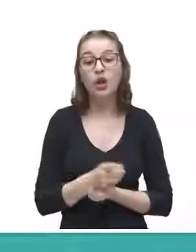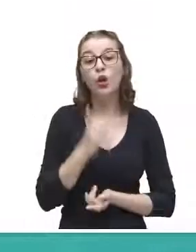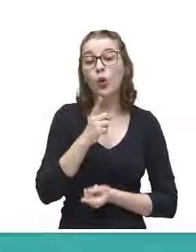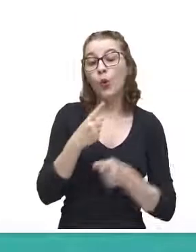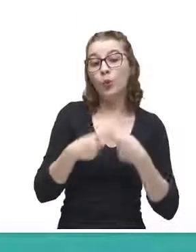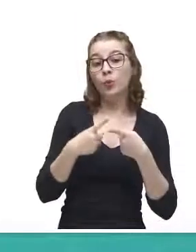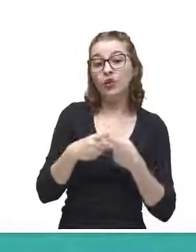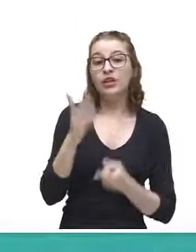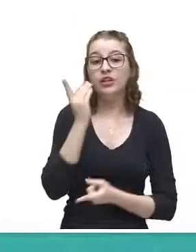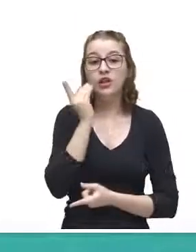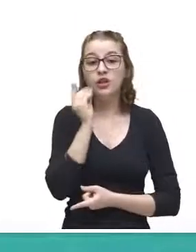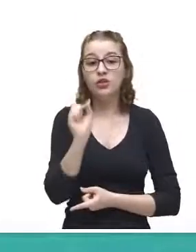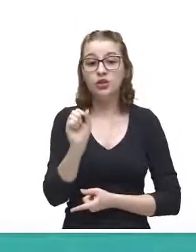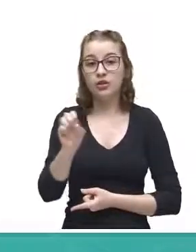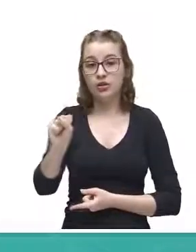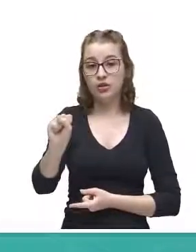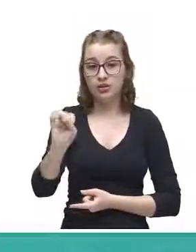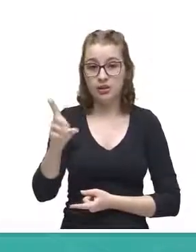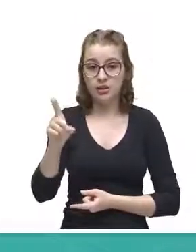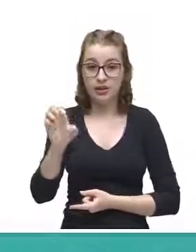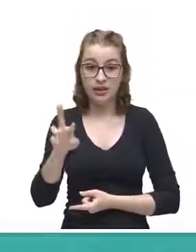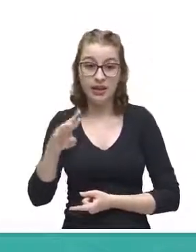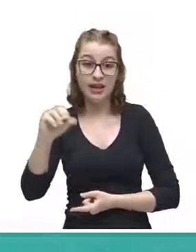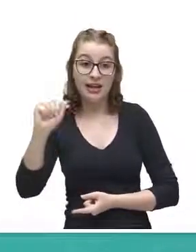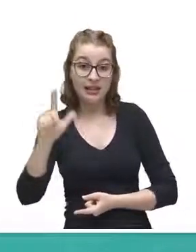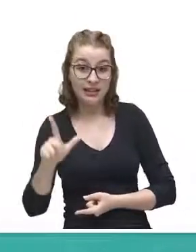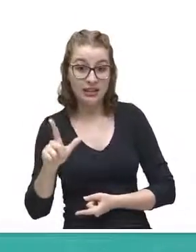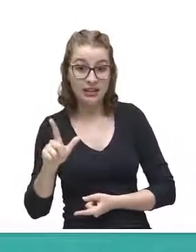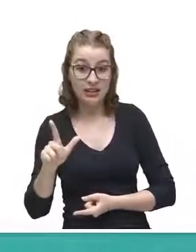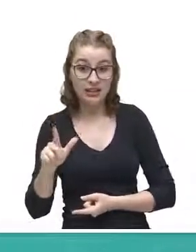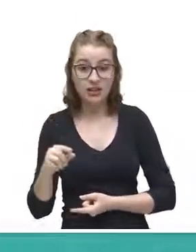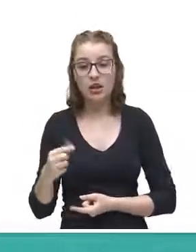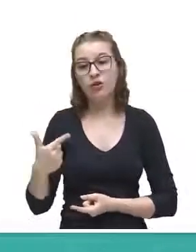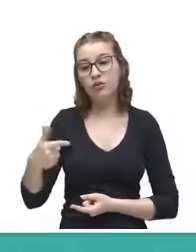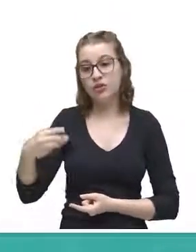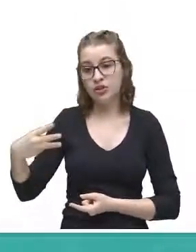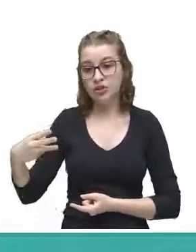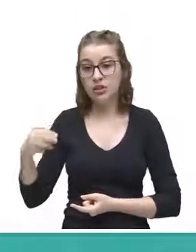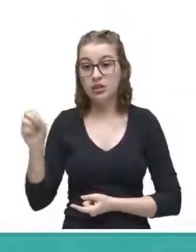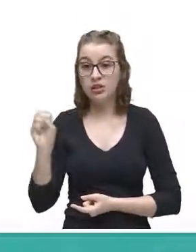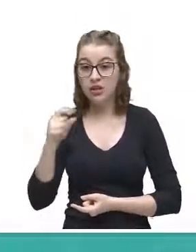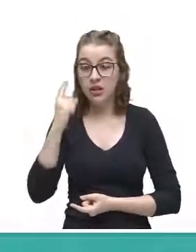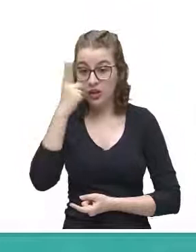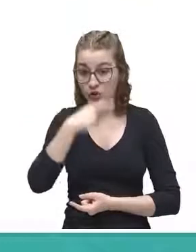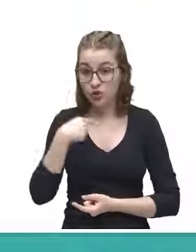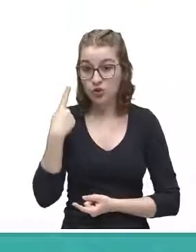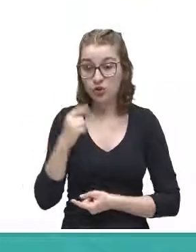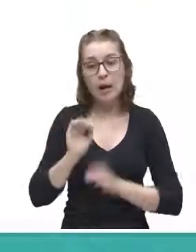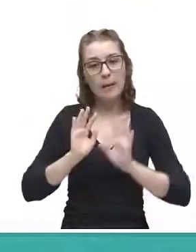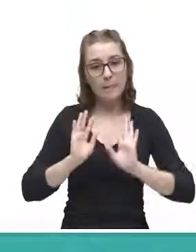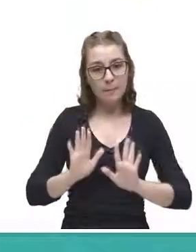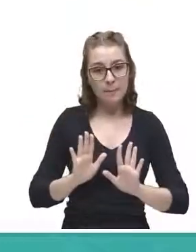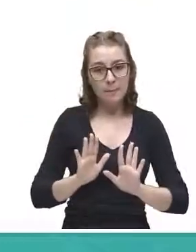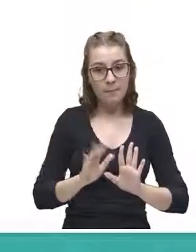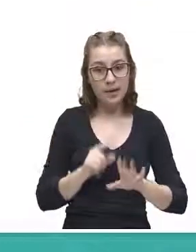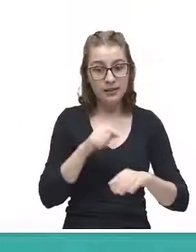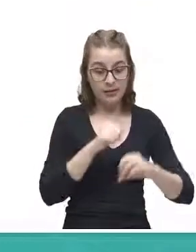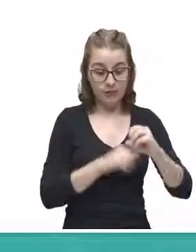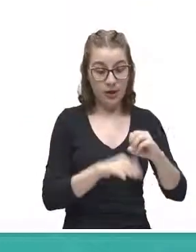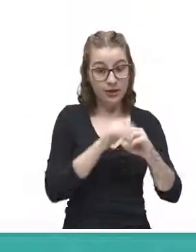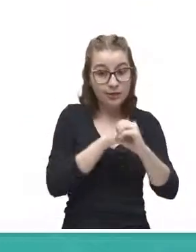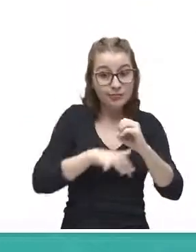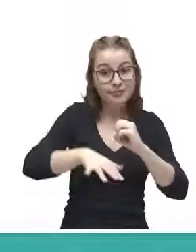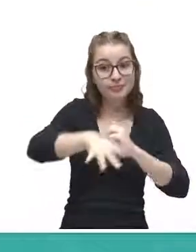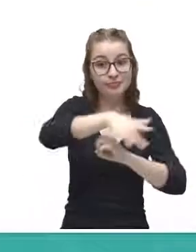Então, vai durar 23 horas e 56 minutos e 4 segundos. Porém, nós vivemos em um sistema